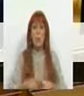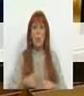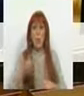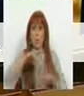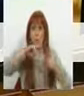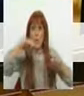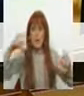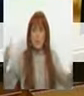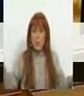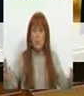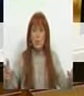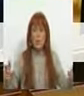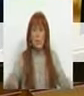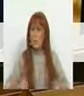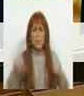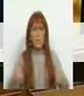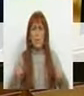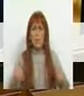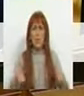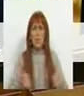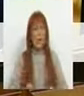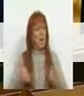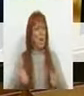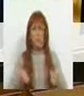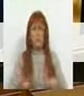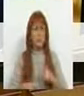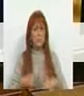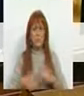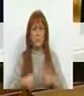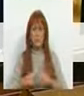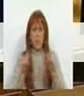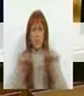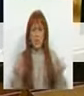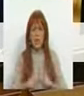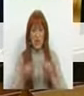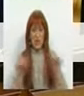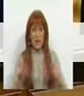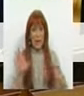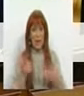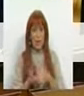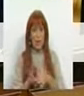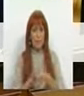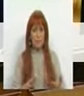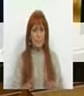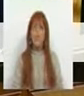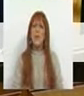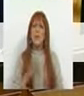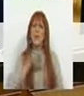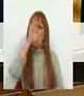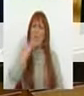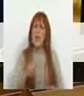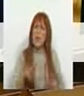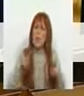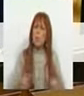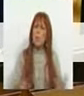os municípios não conseguissem aguentar os seus sistemas e os sistemas a que estavam ligados. Sr. Ministro, este